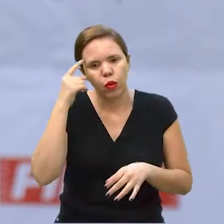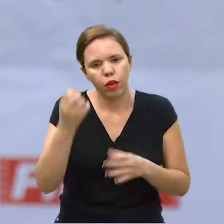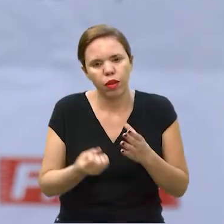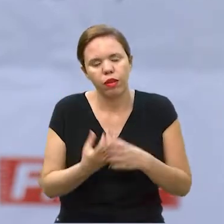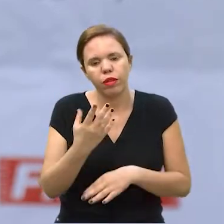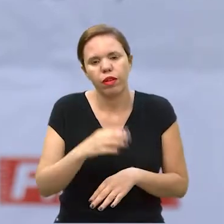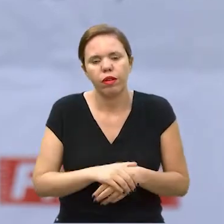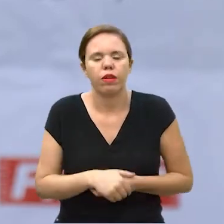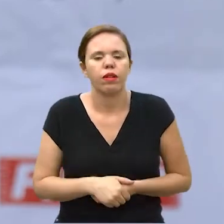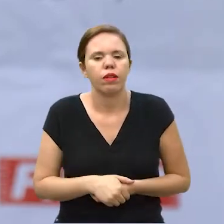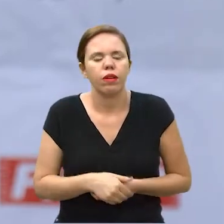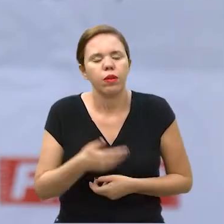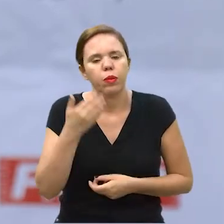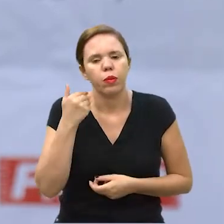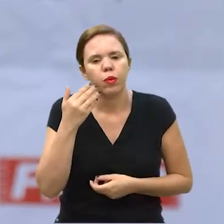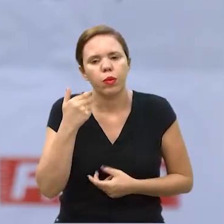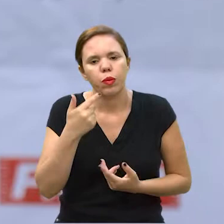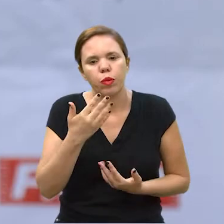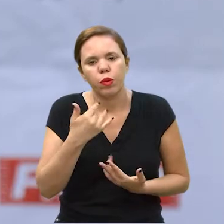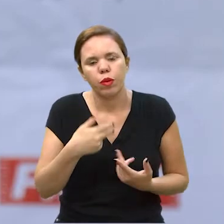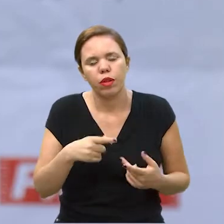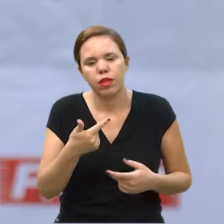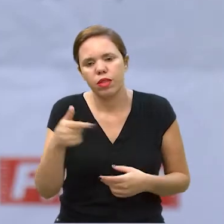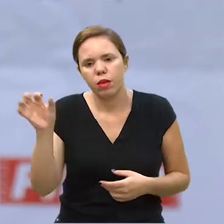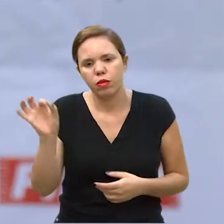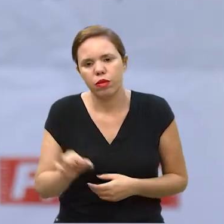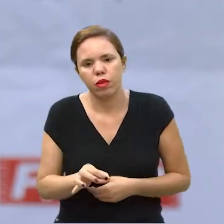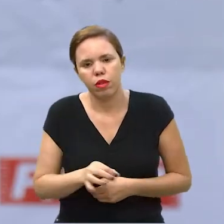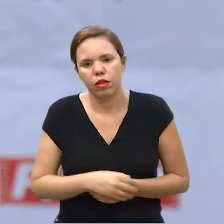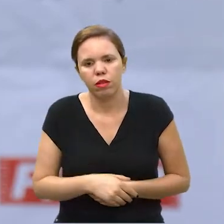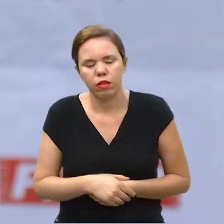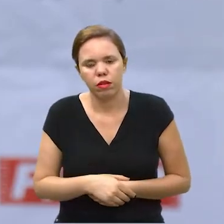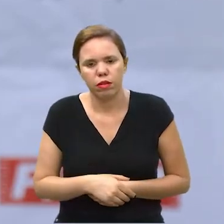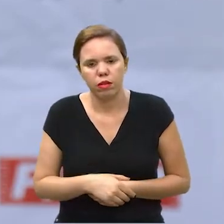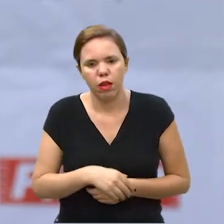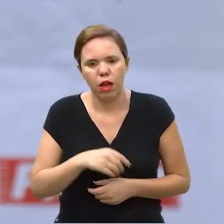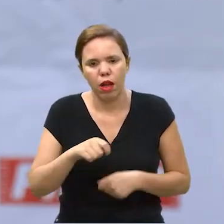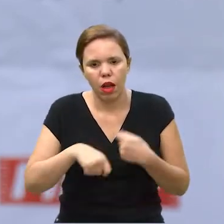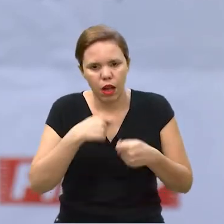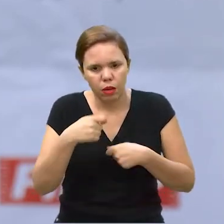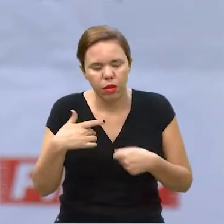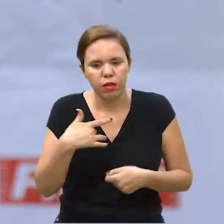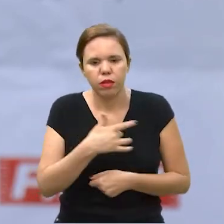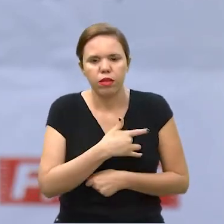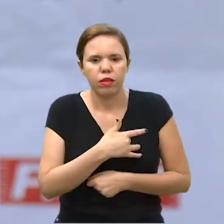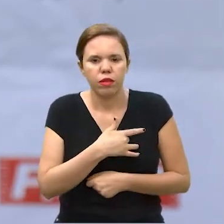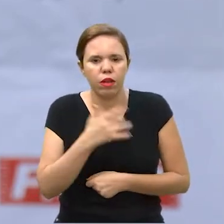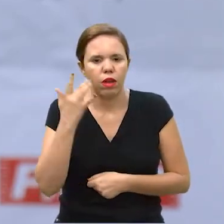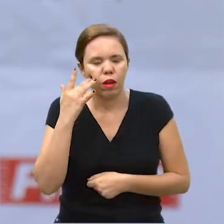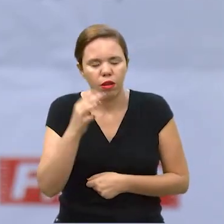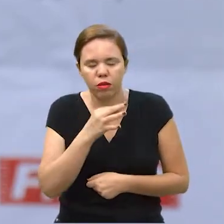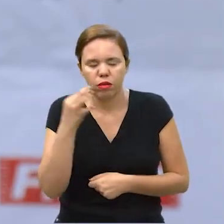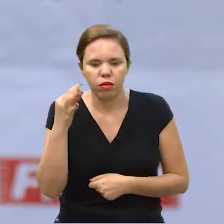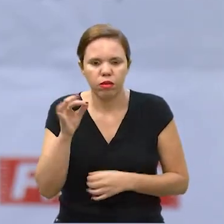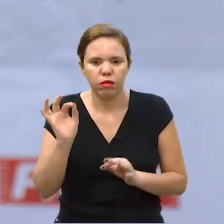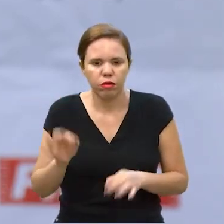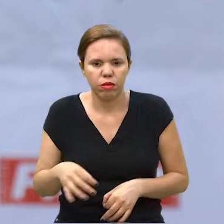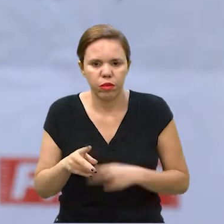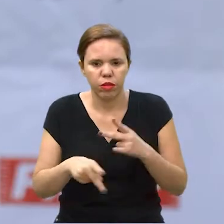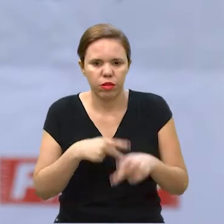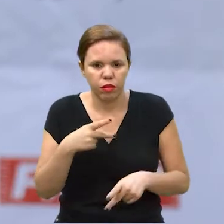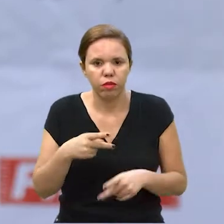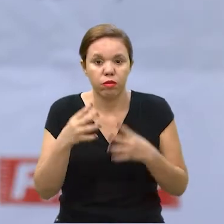afinal, é aproveitar os alimentos 100%, alimentos que são saudáveis, acho que tá super na moda, o pessoal deve estar